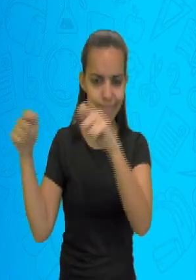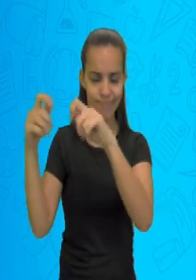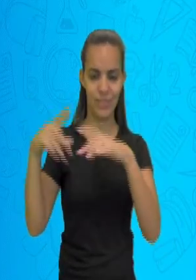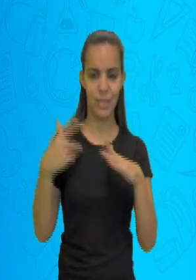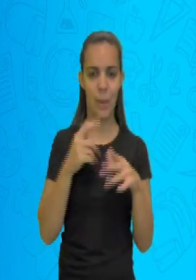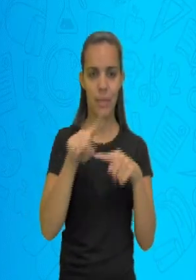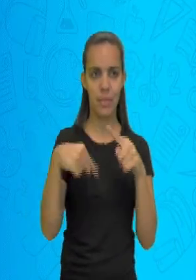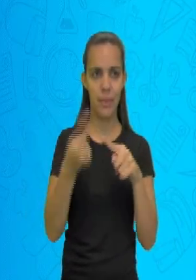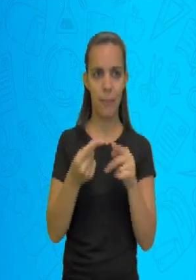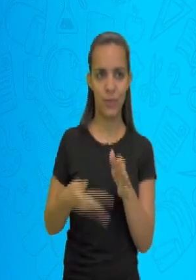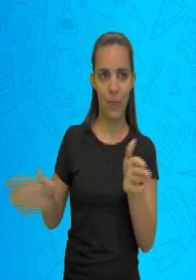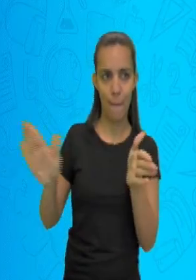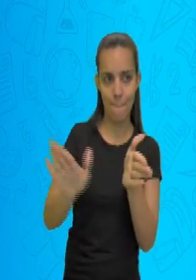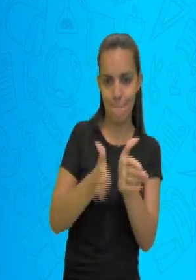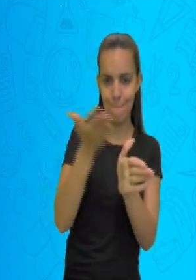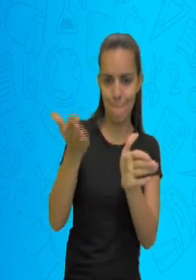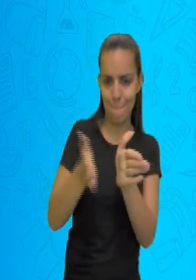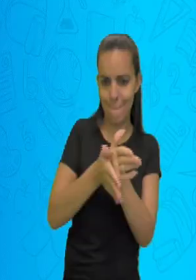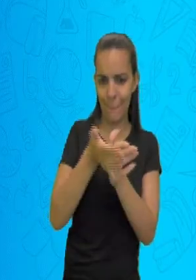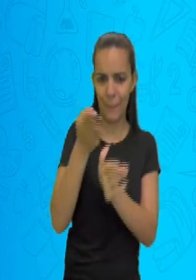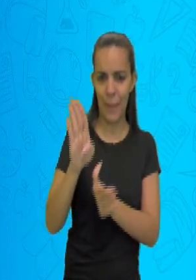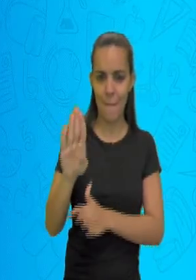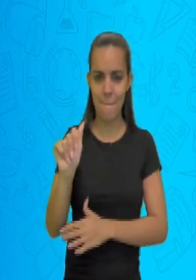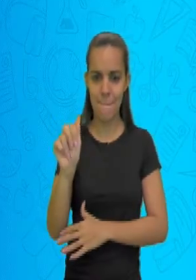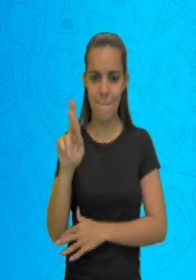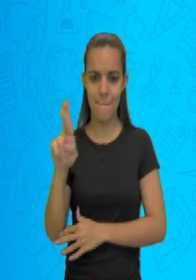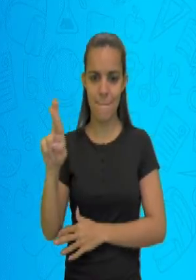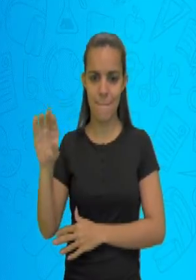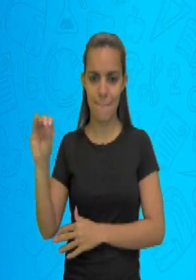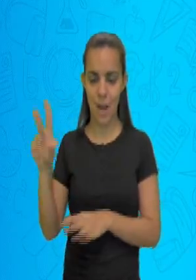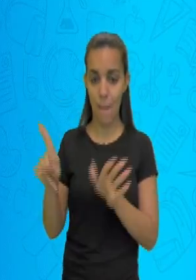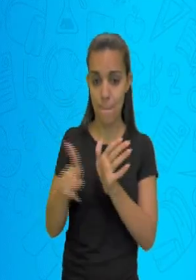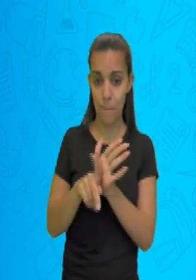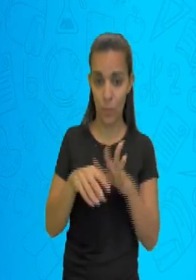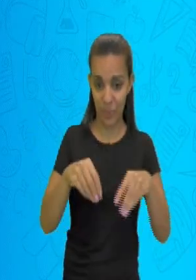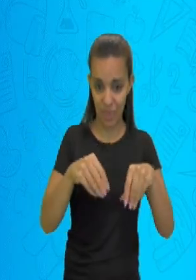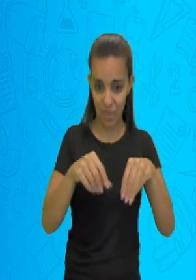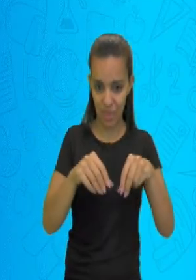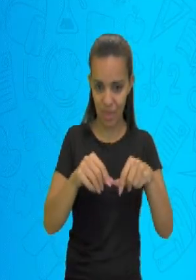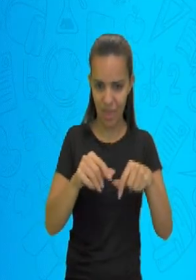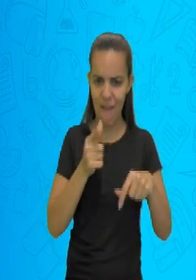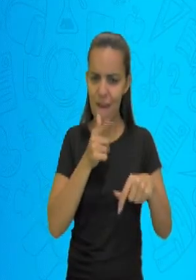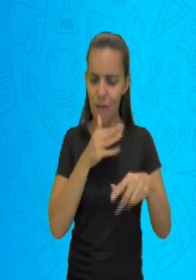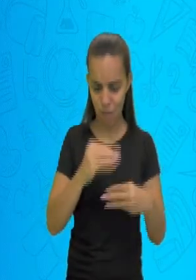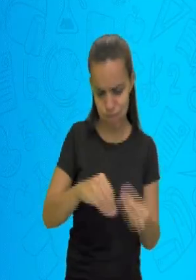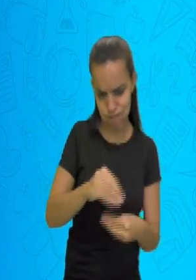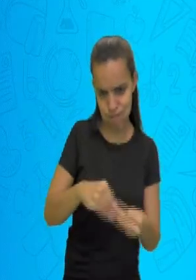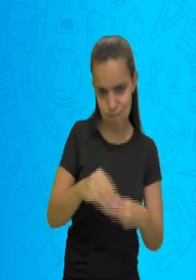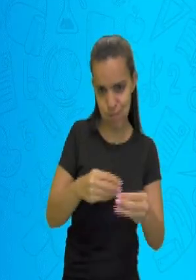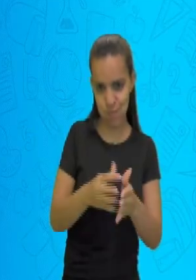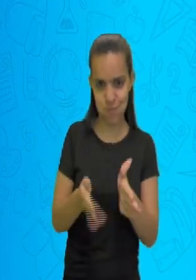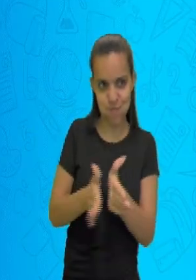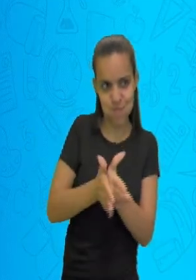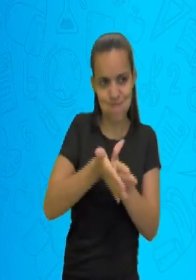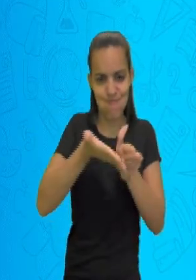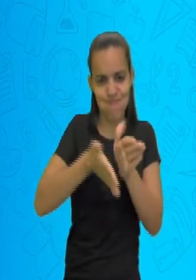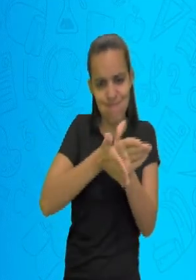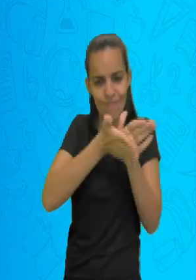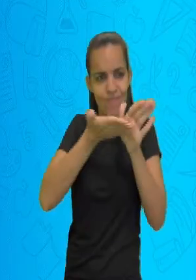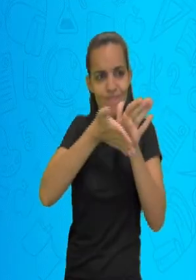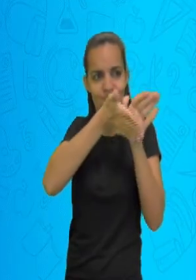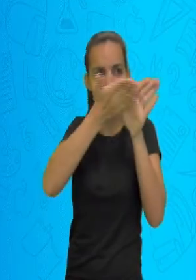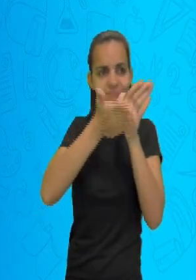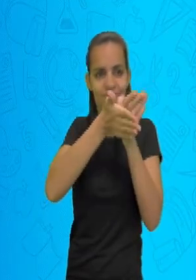só, uma massa com barro e água. E eles vão tampando toda